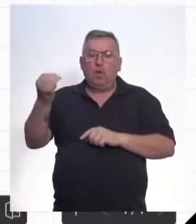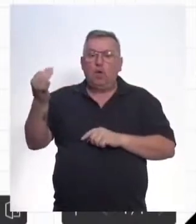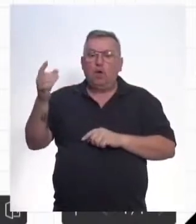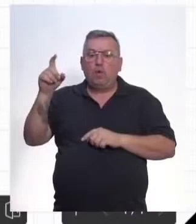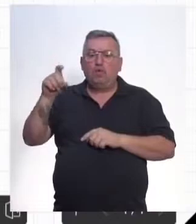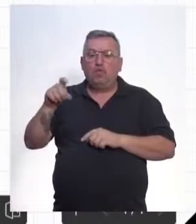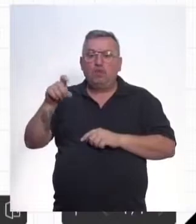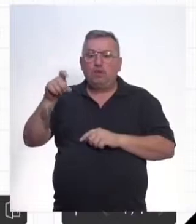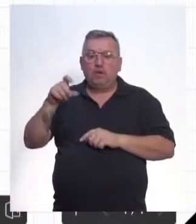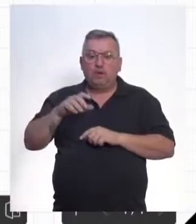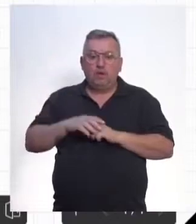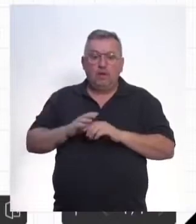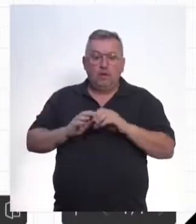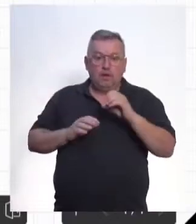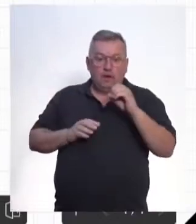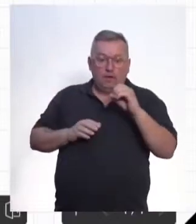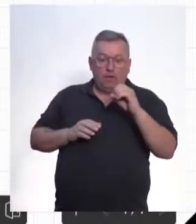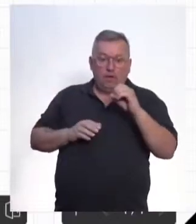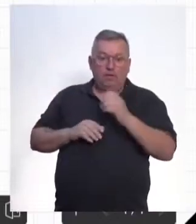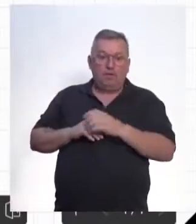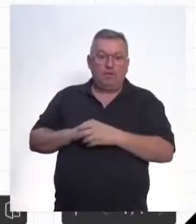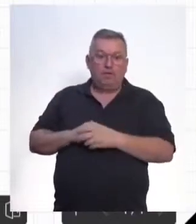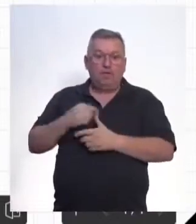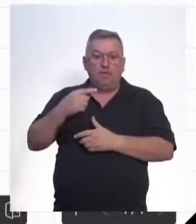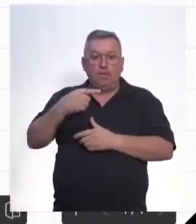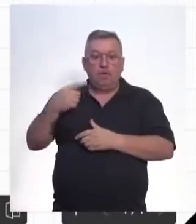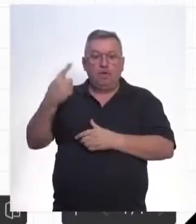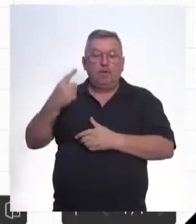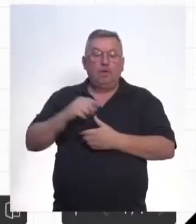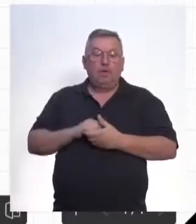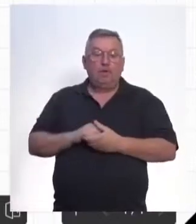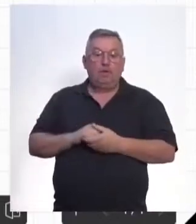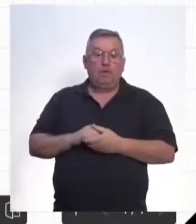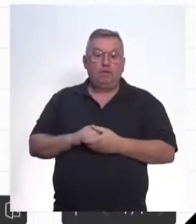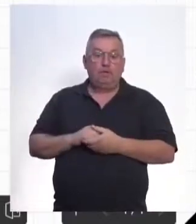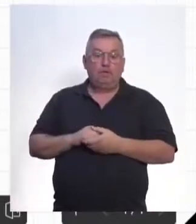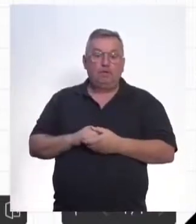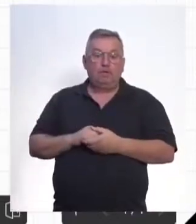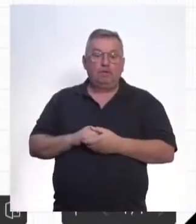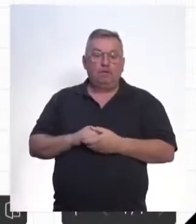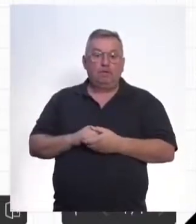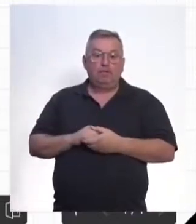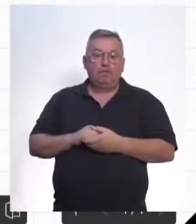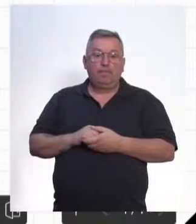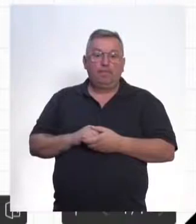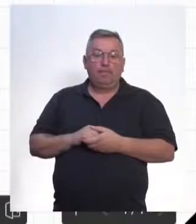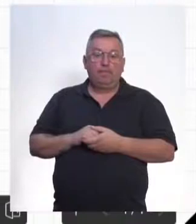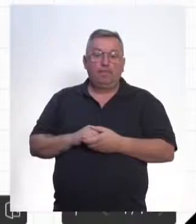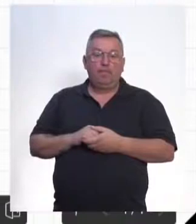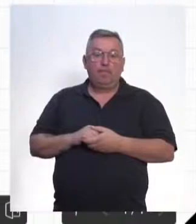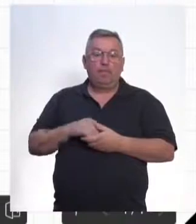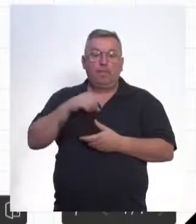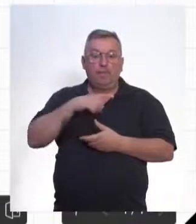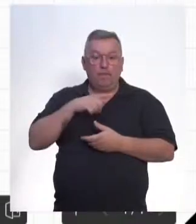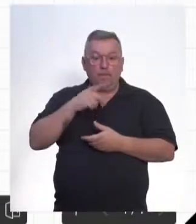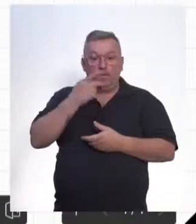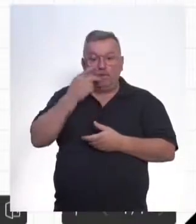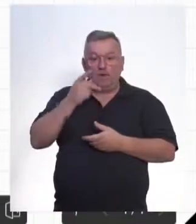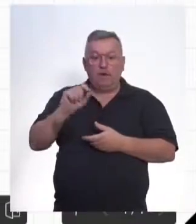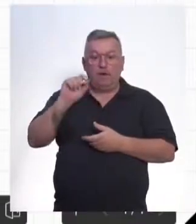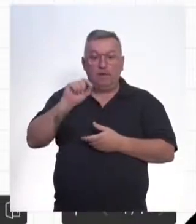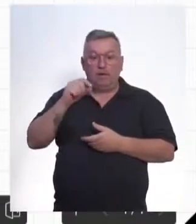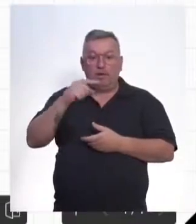caso? 0. Menos 1. Correto? Certo. Então, eu posso dizer